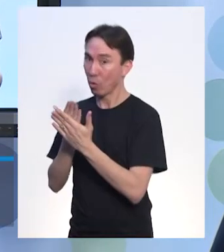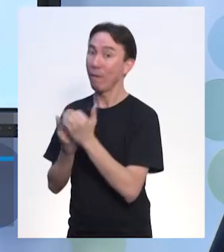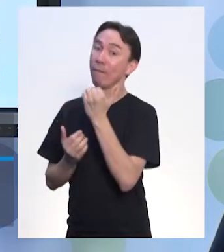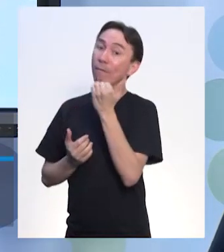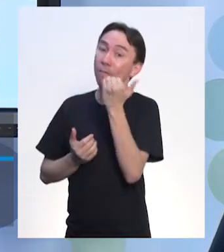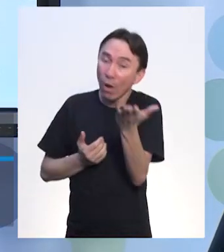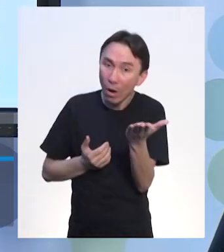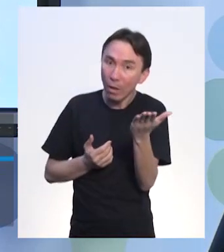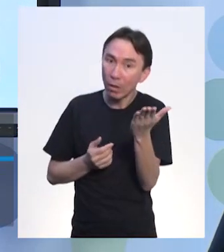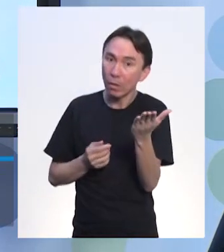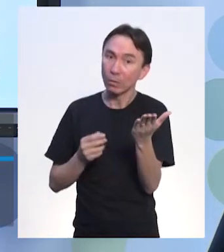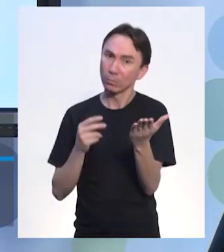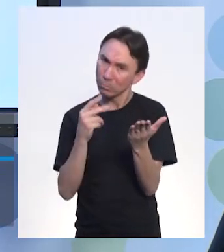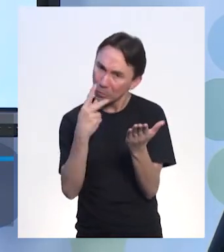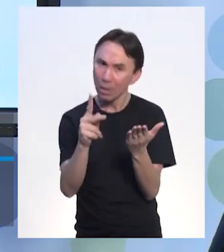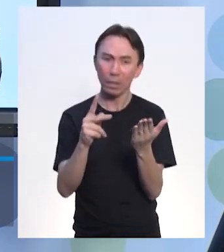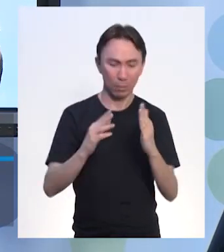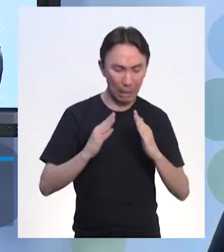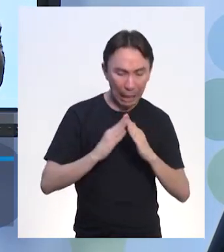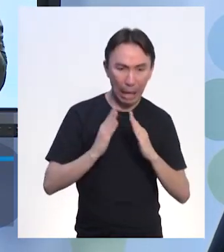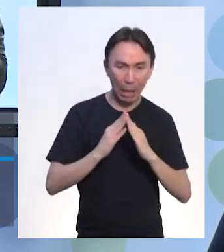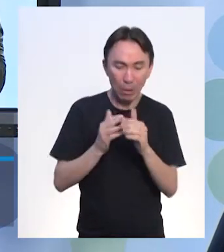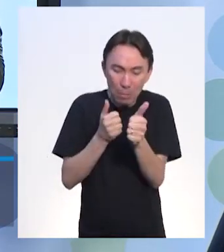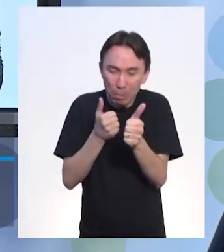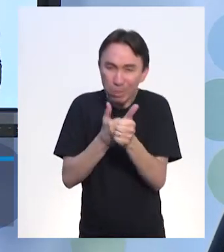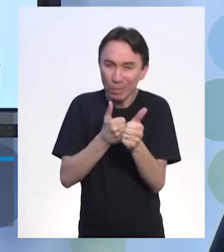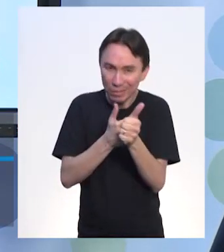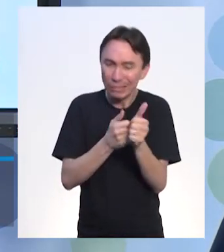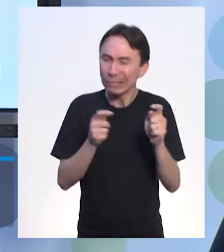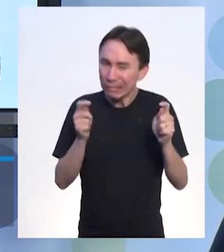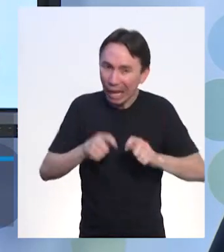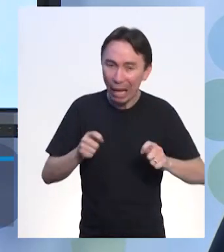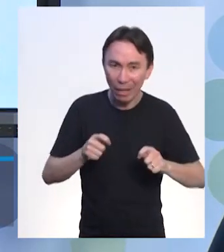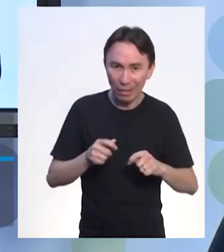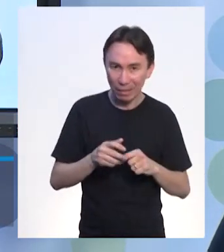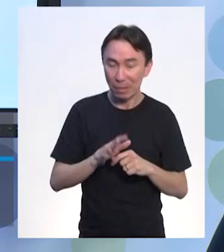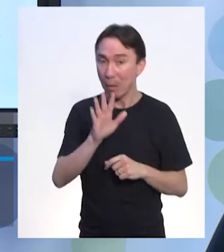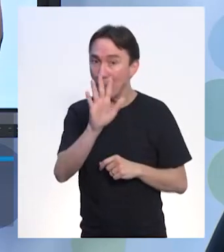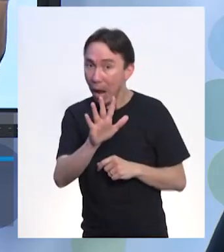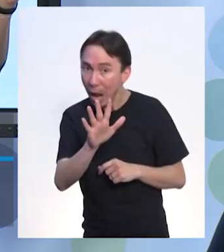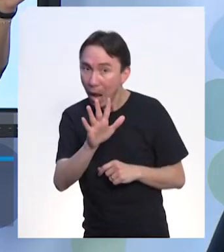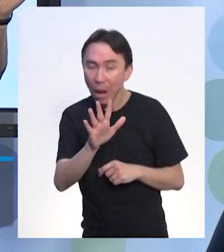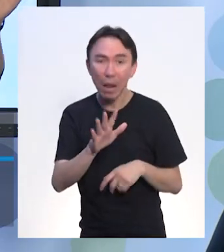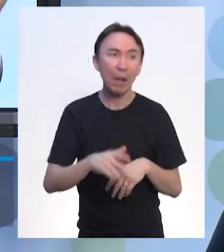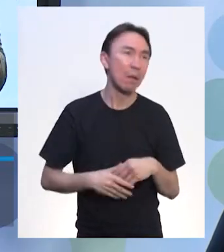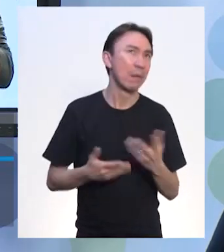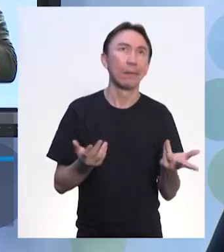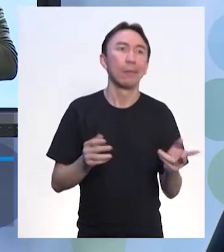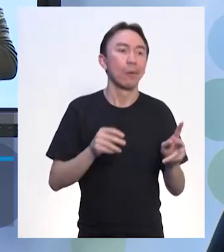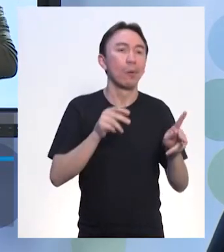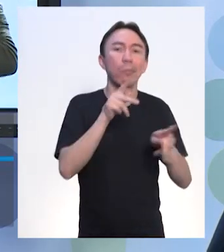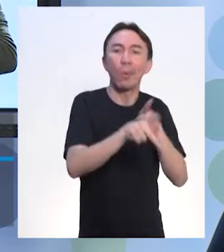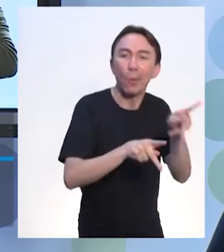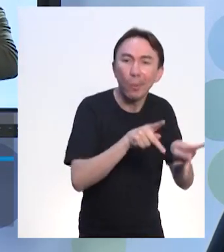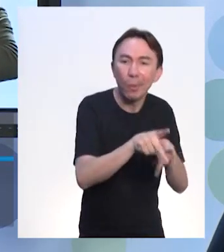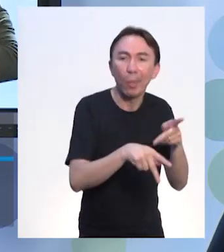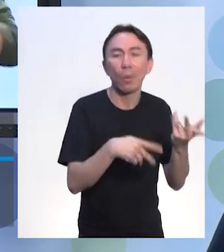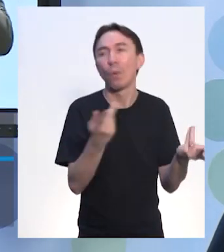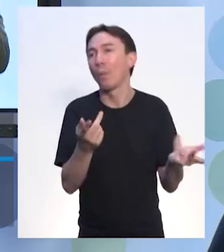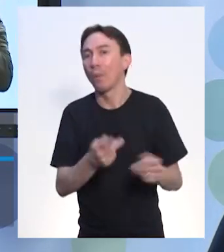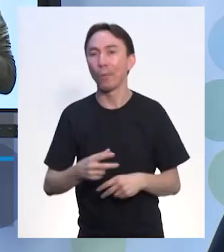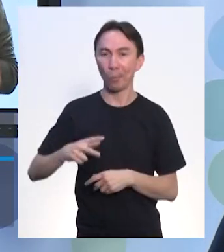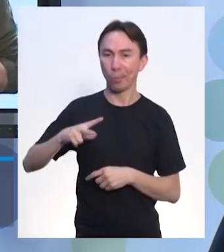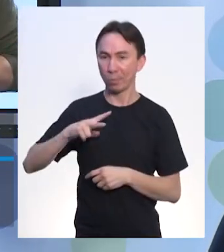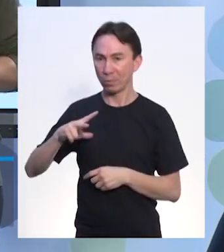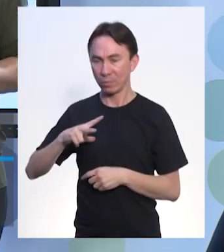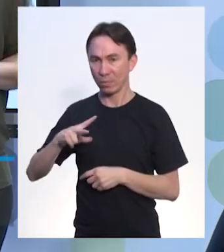possa praticar atividade ou a prática esportiva. Mas eu não identifiquei se é público, se é privado, tá bom, gente?